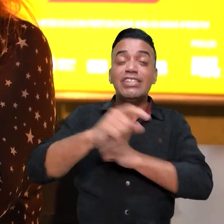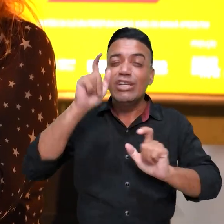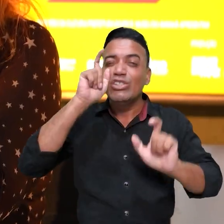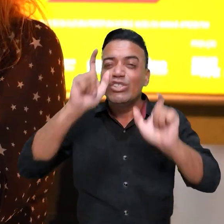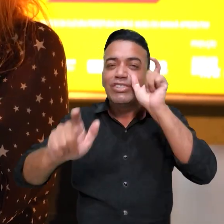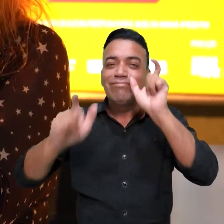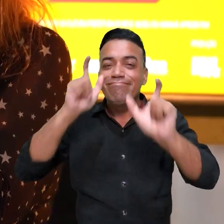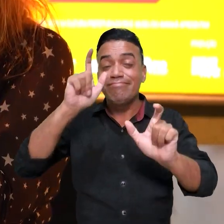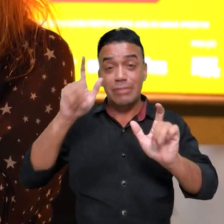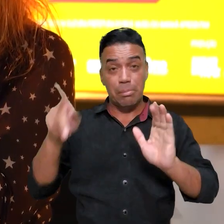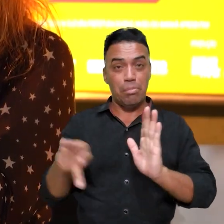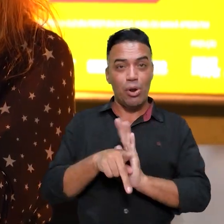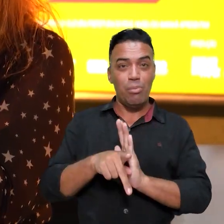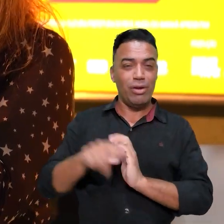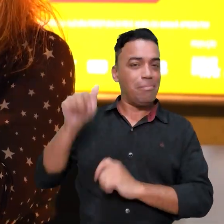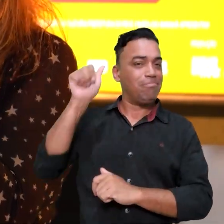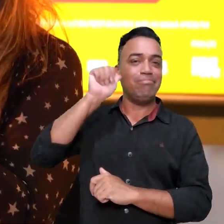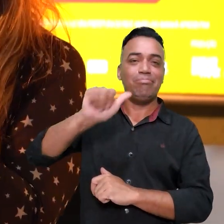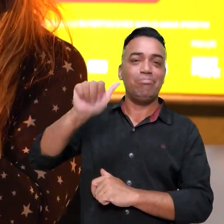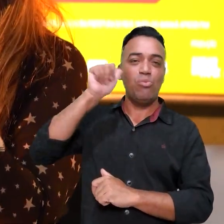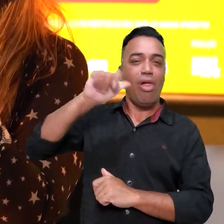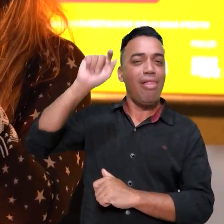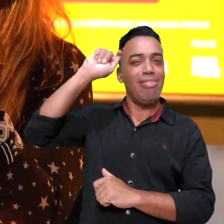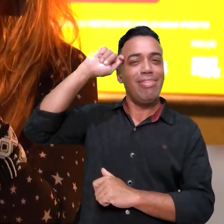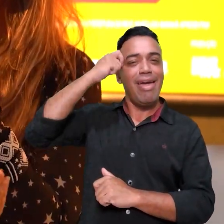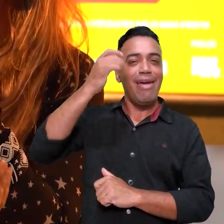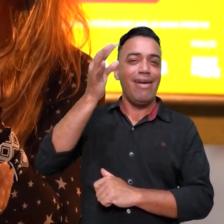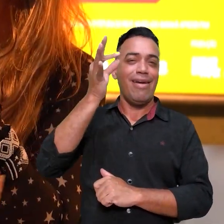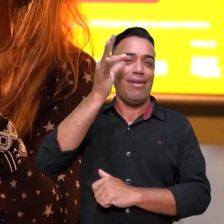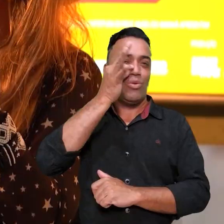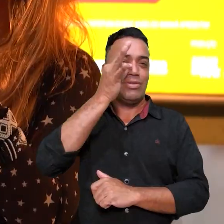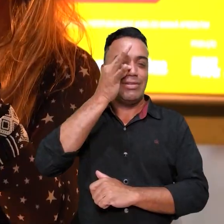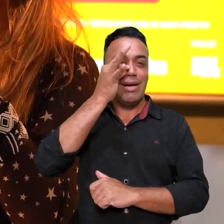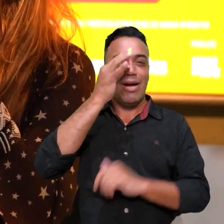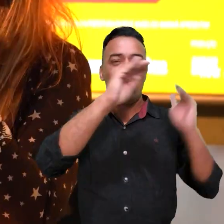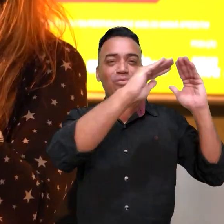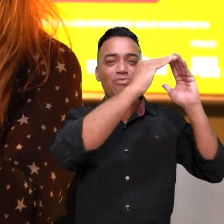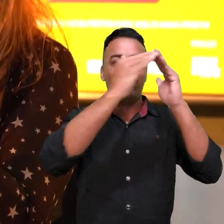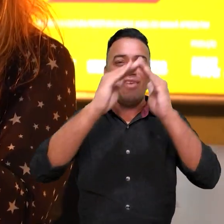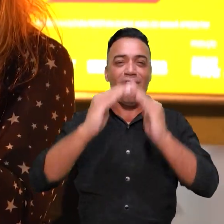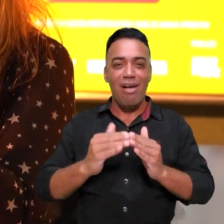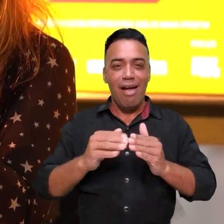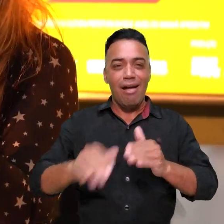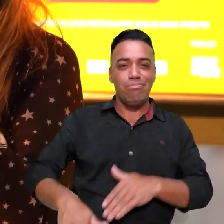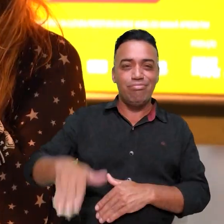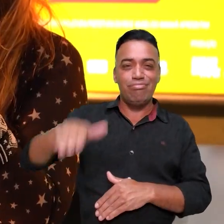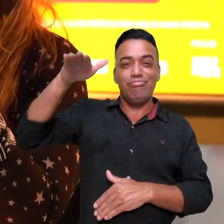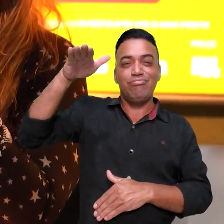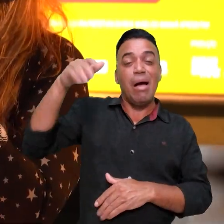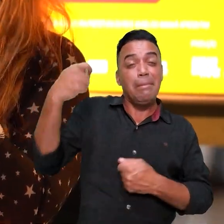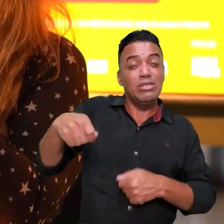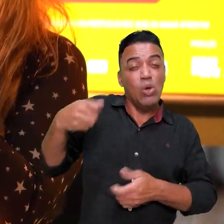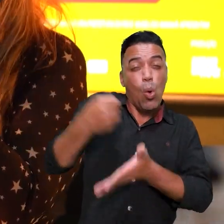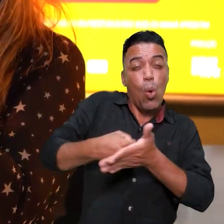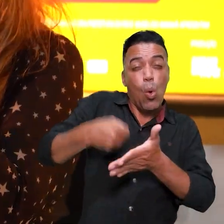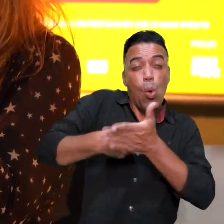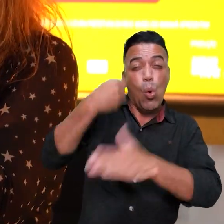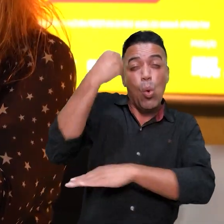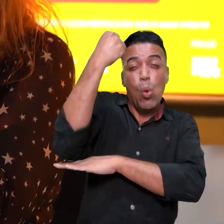interessante, e vindo de uma mulher negra, periférica, que precisou lutar tanto, exige